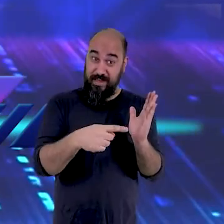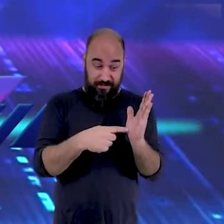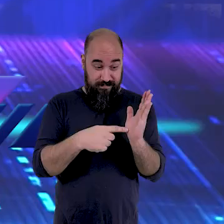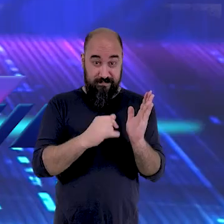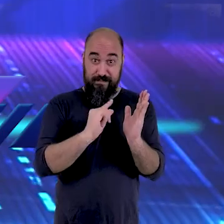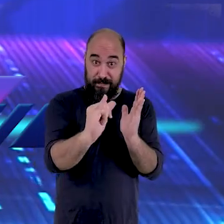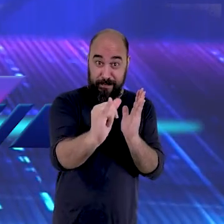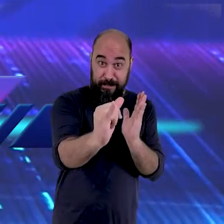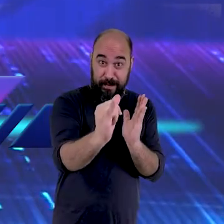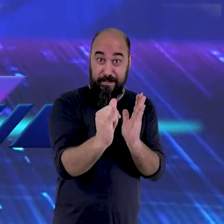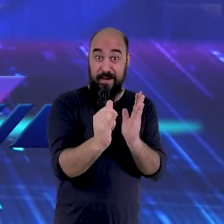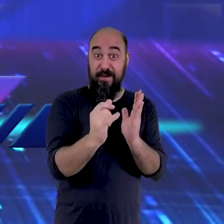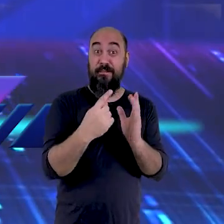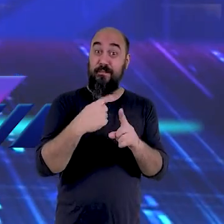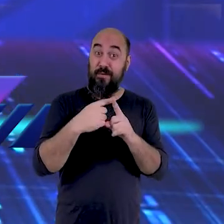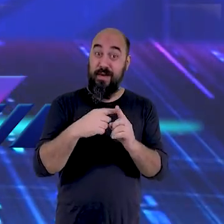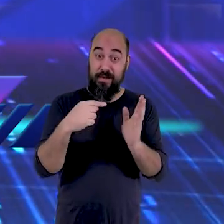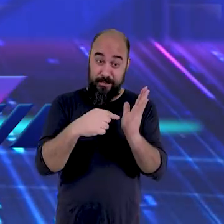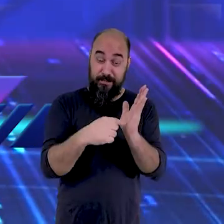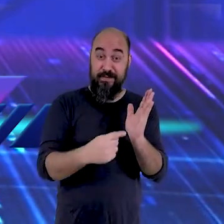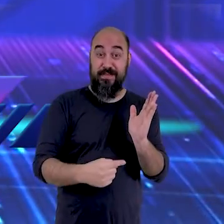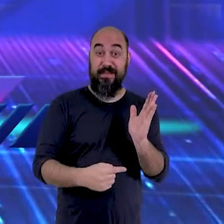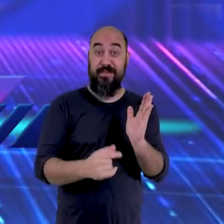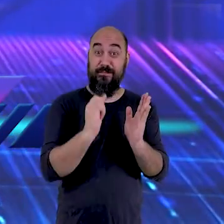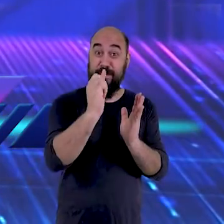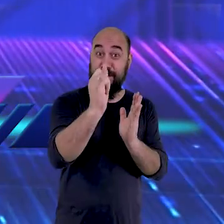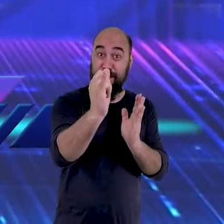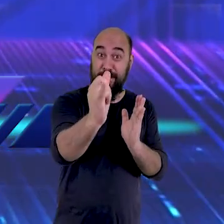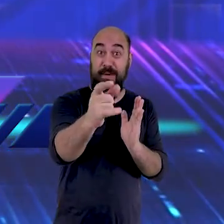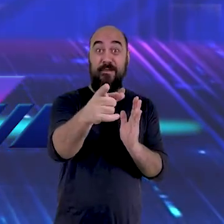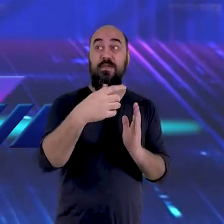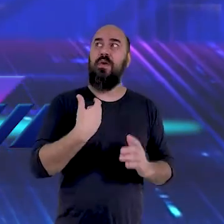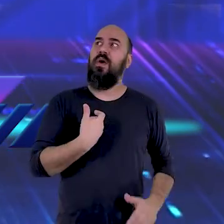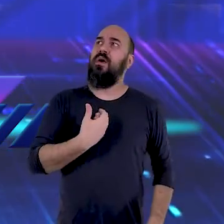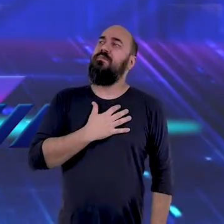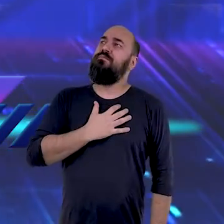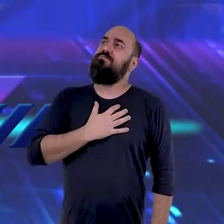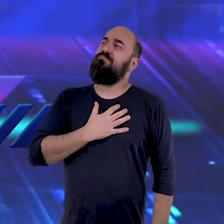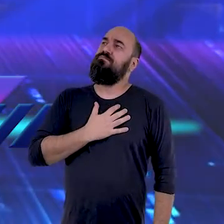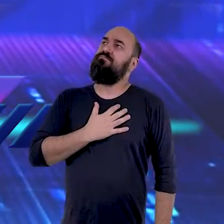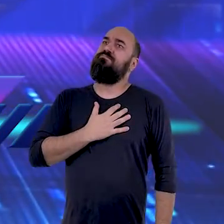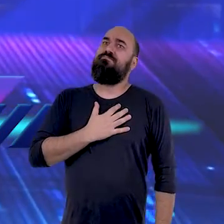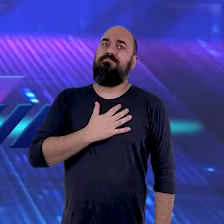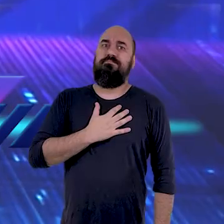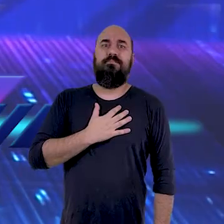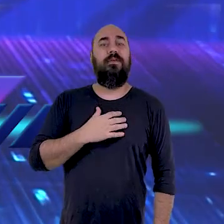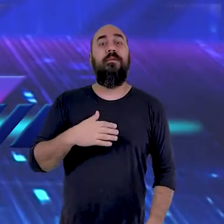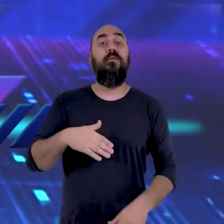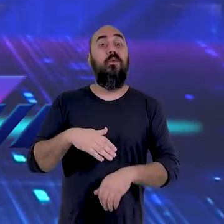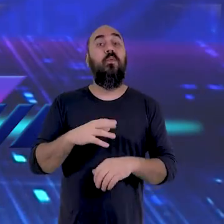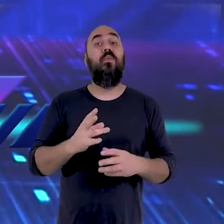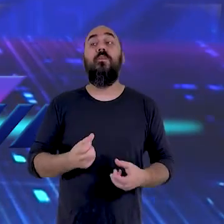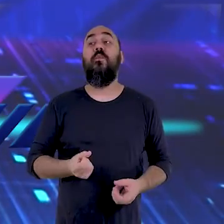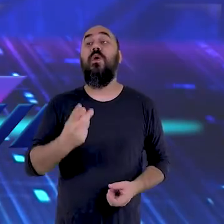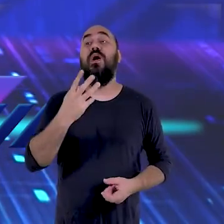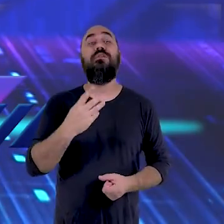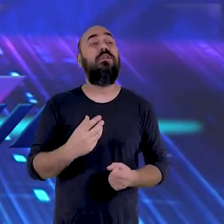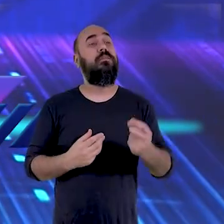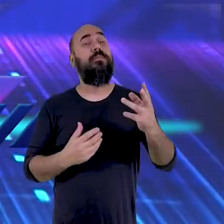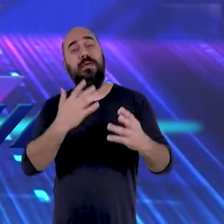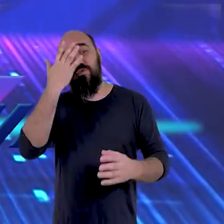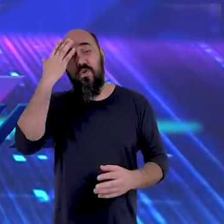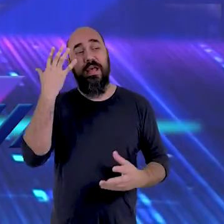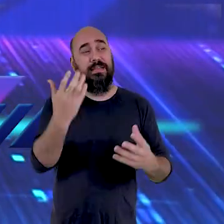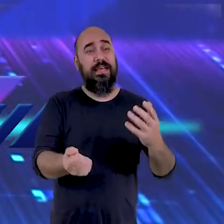profecia. O Evangelho chegou ao seu coração e quanto mais pessoas conhecerem o Evangelho, mais perto